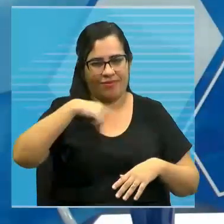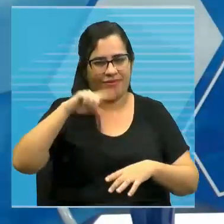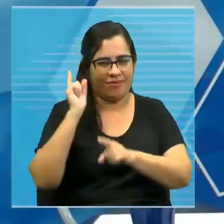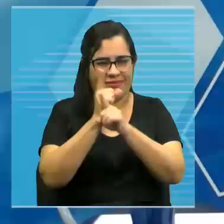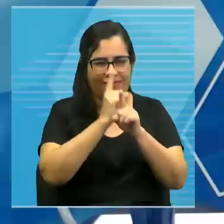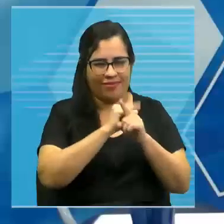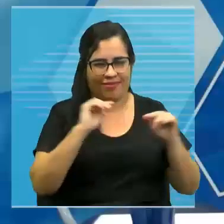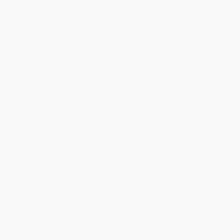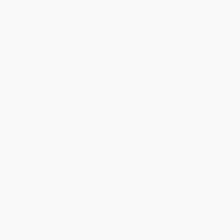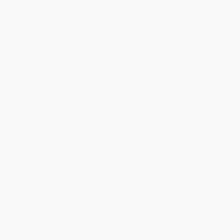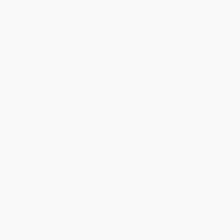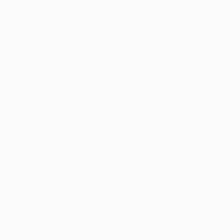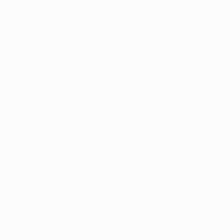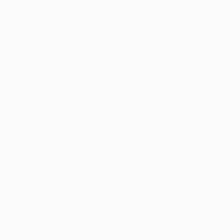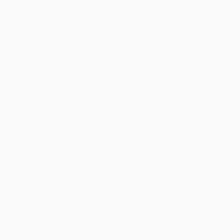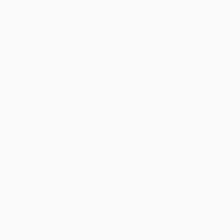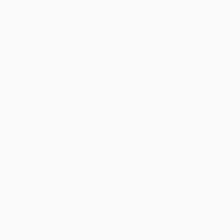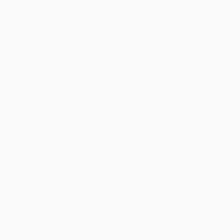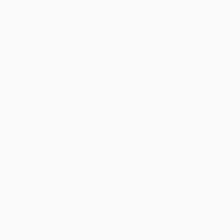vemos